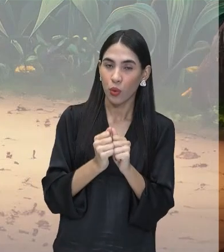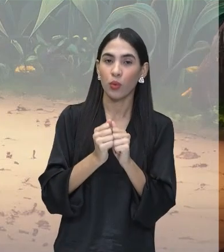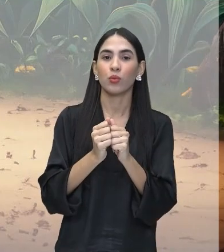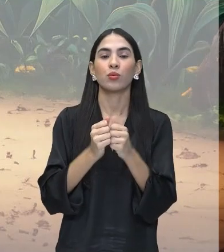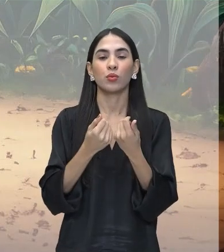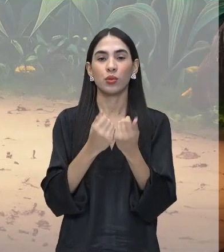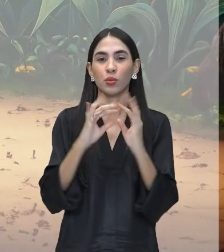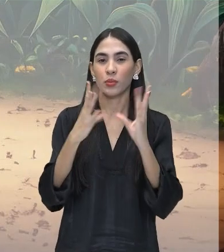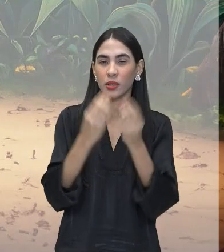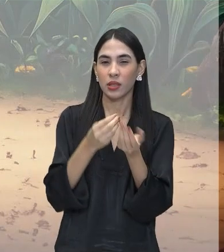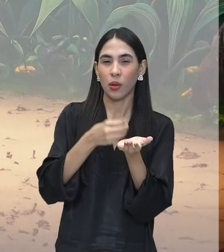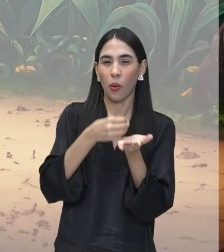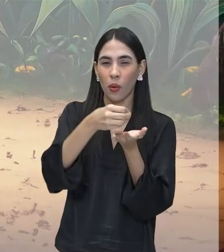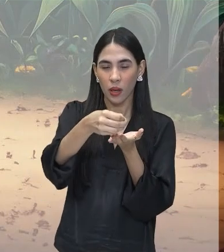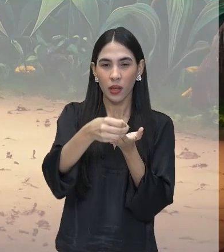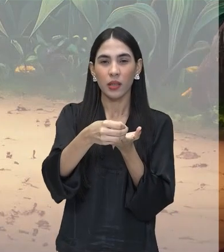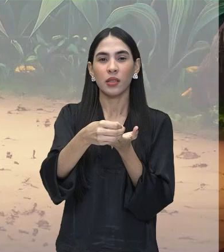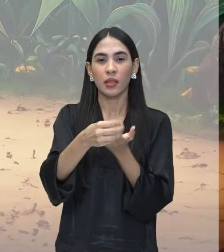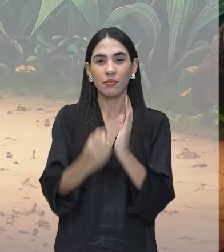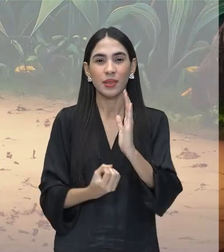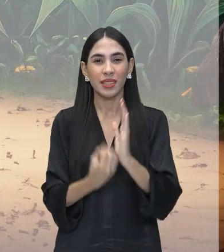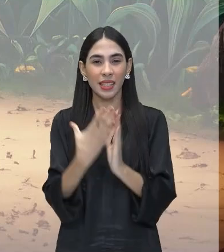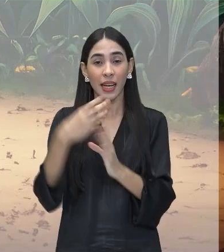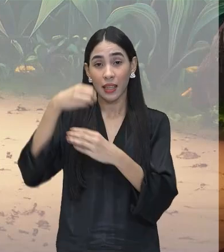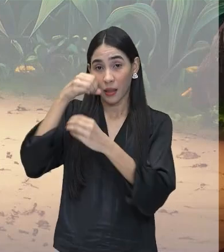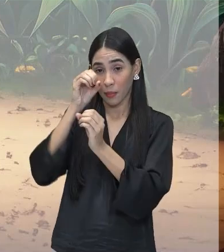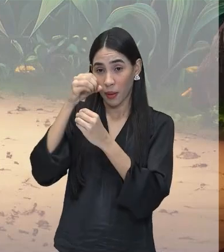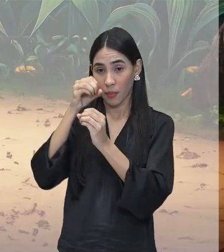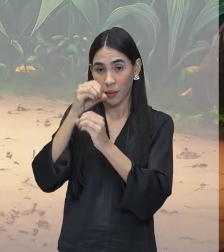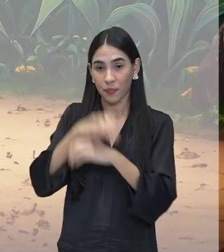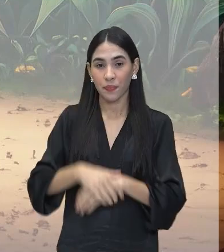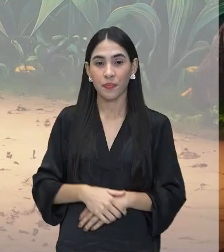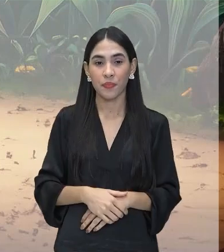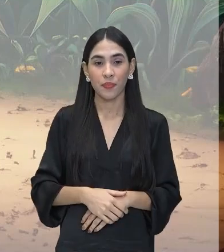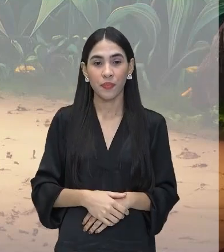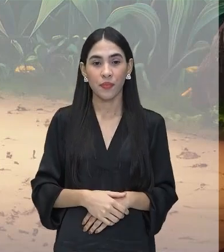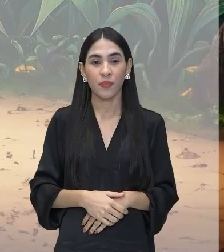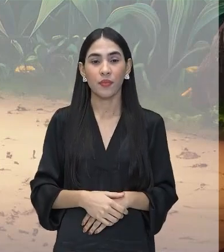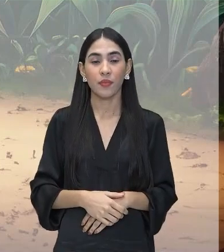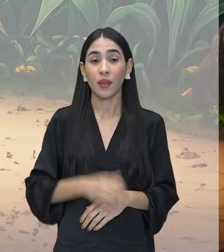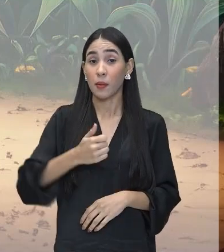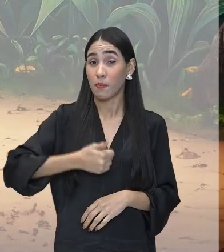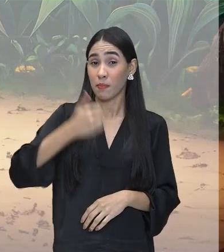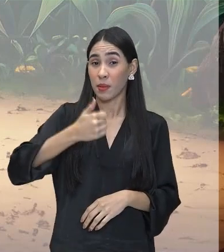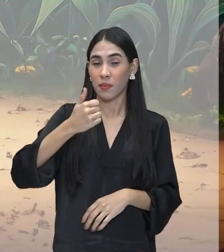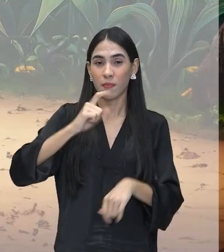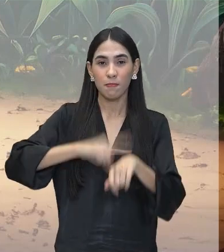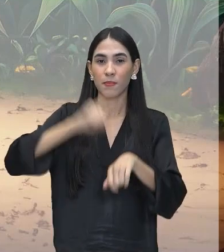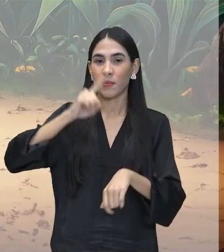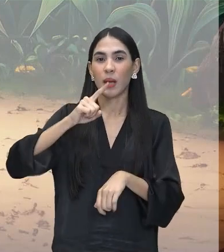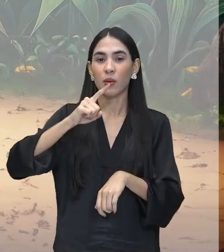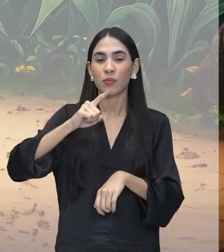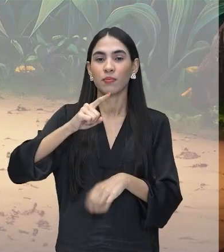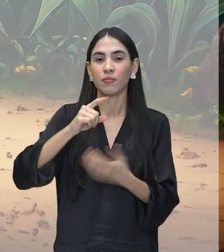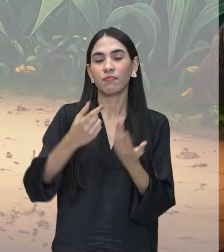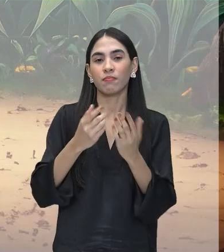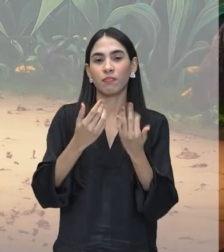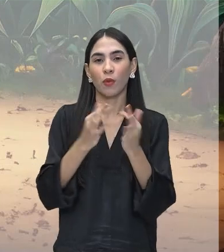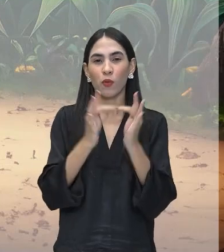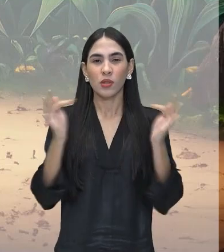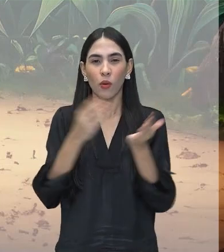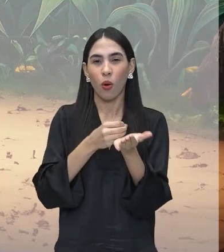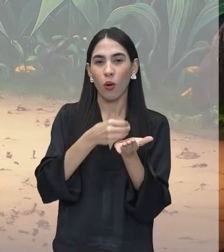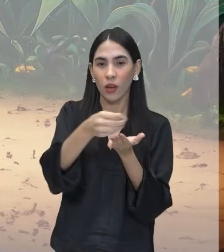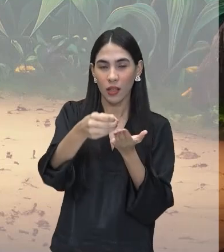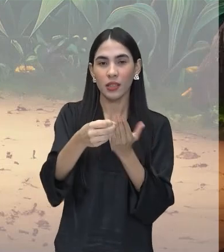orgânicos sintéticos, né, produzidos em laboratório. Porque a ureia foi o primeiro composto orgânico a ser